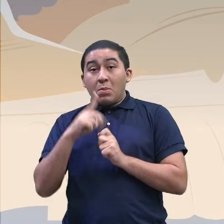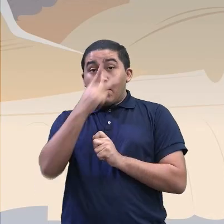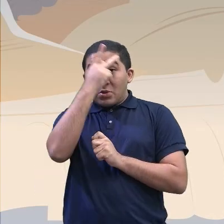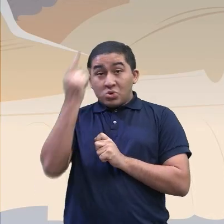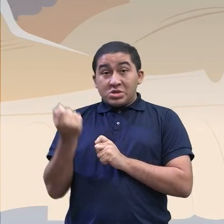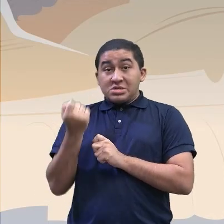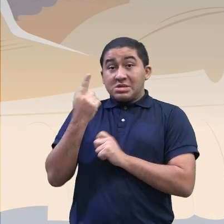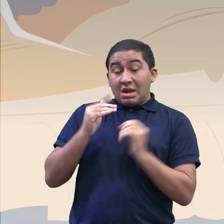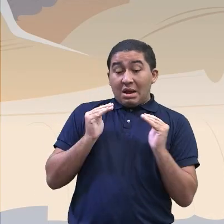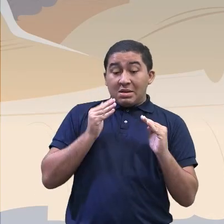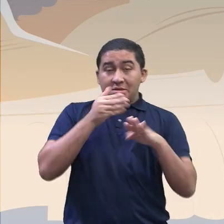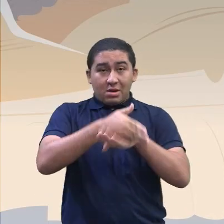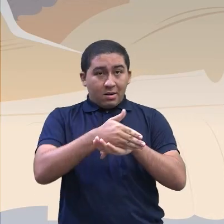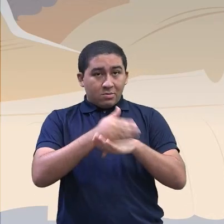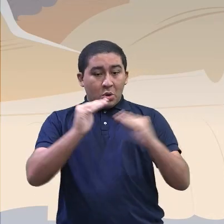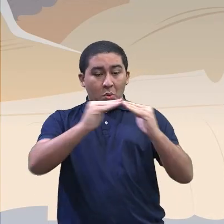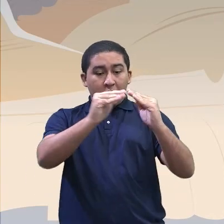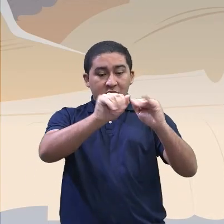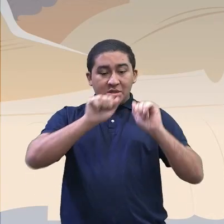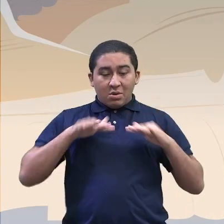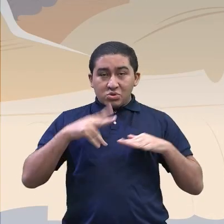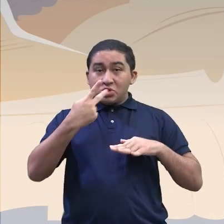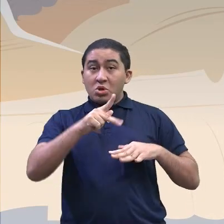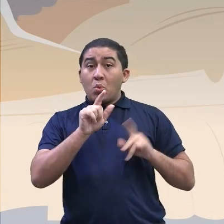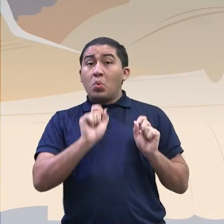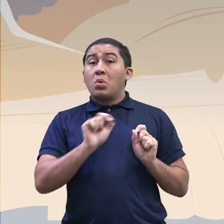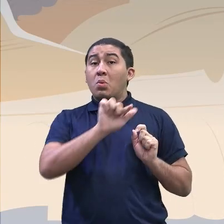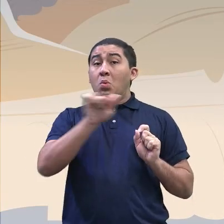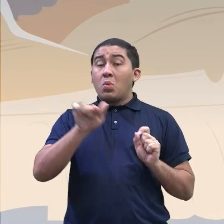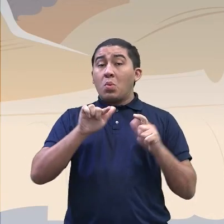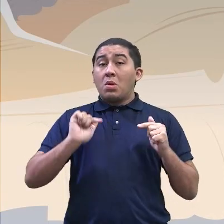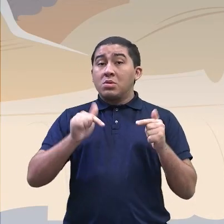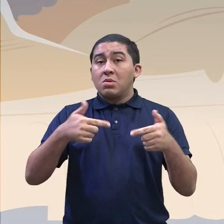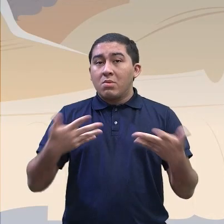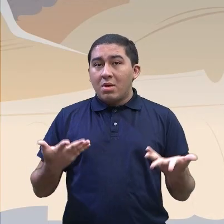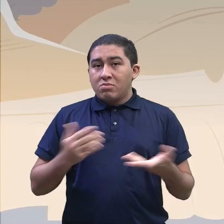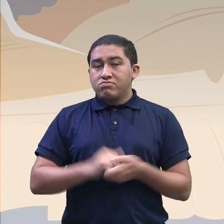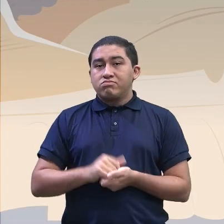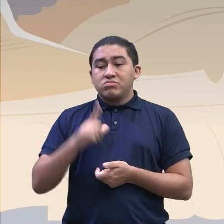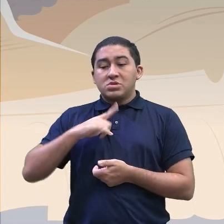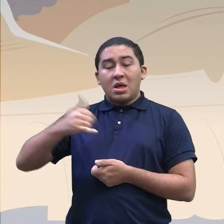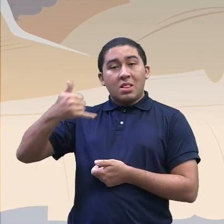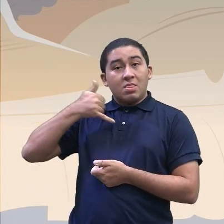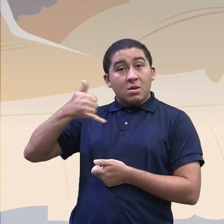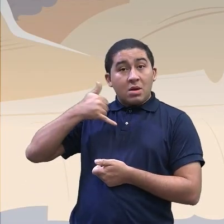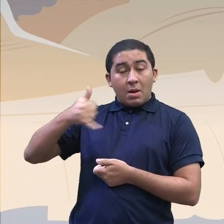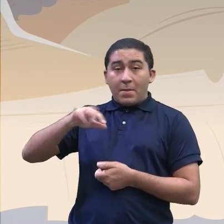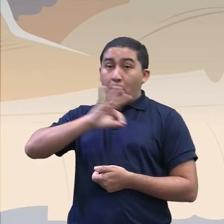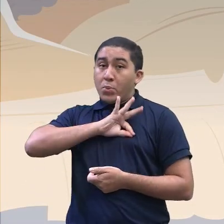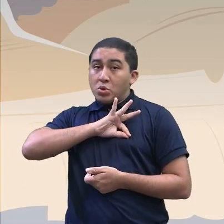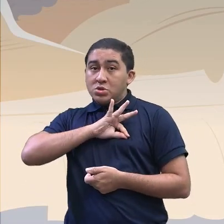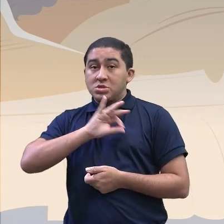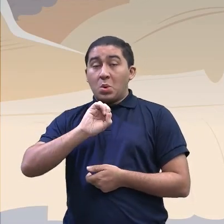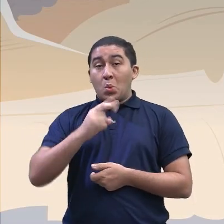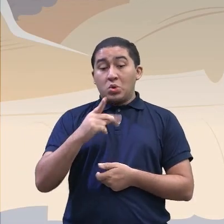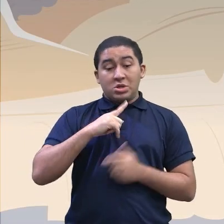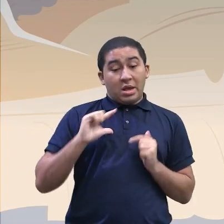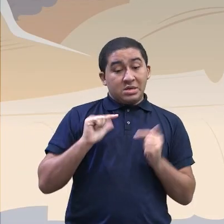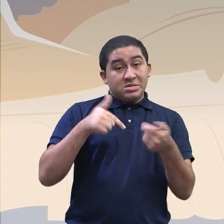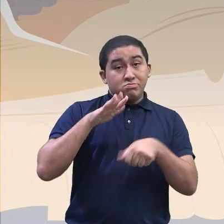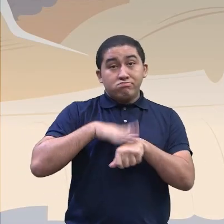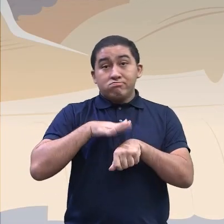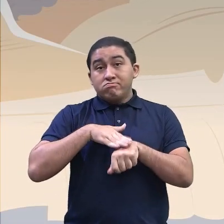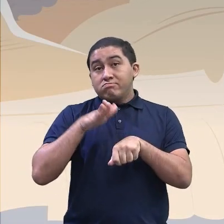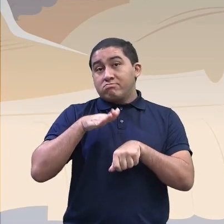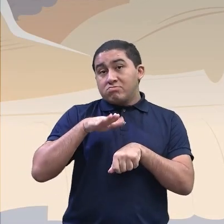quintal, né? Então, o que você faria? Você ligaria para a polícia? Ou você tomaria suas providências?